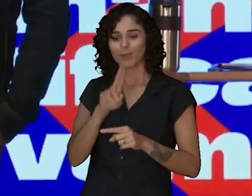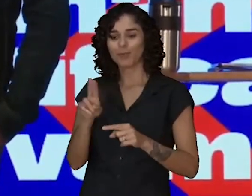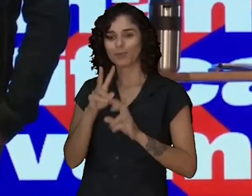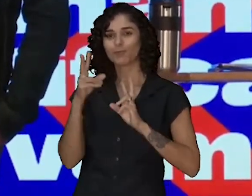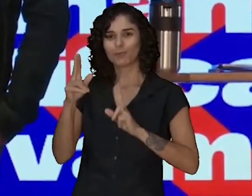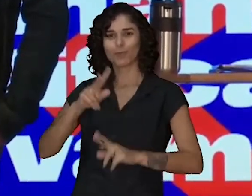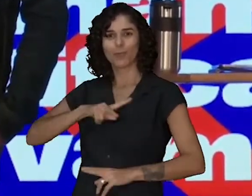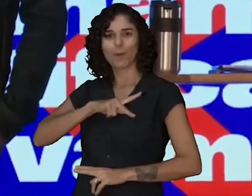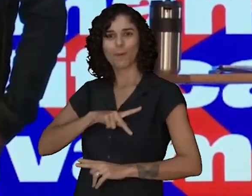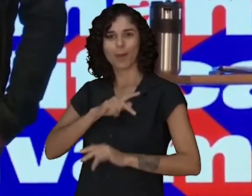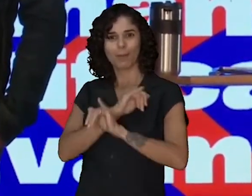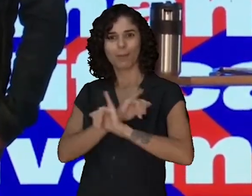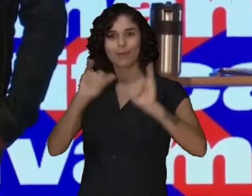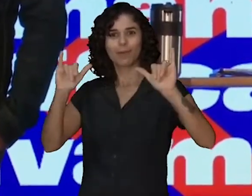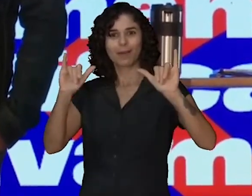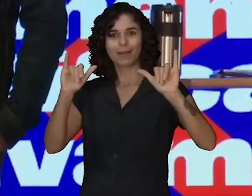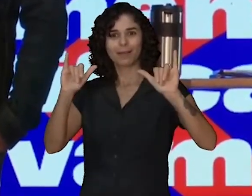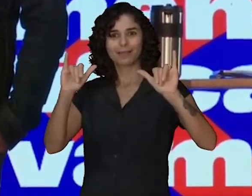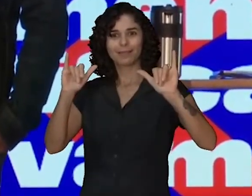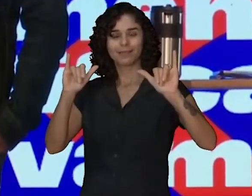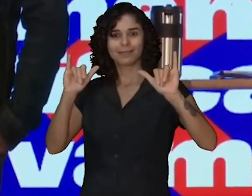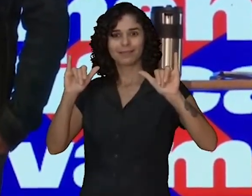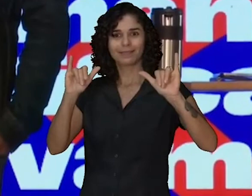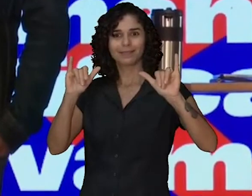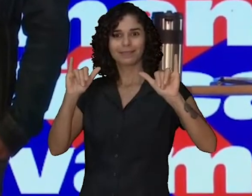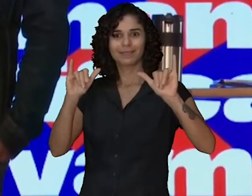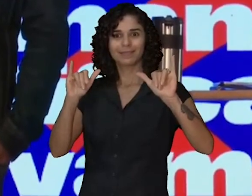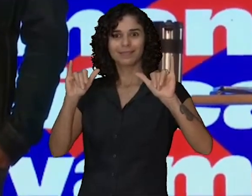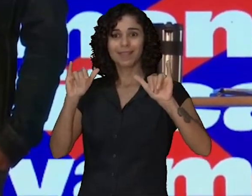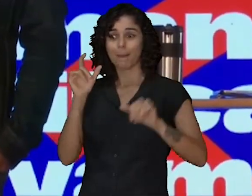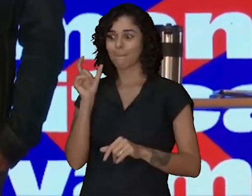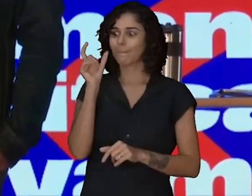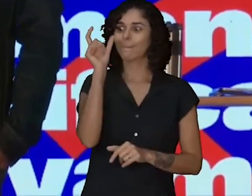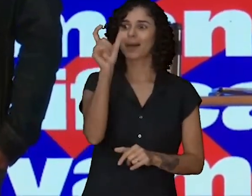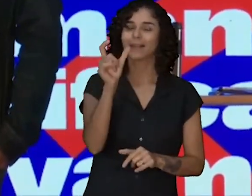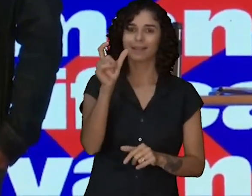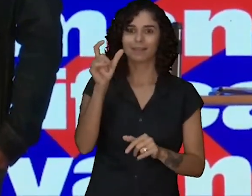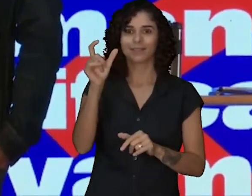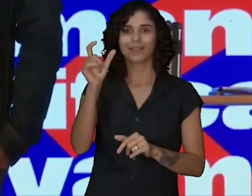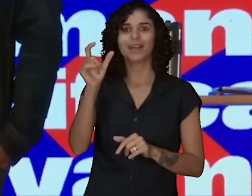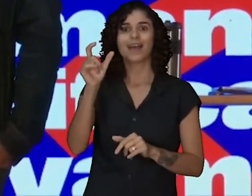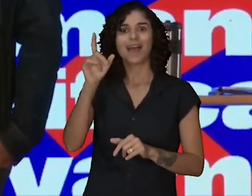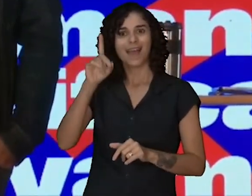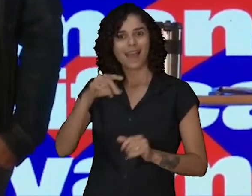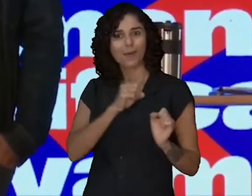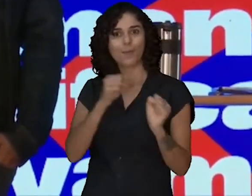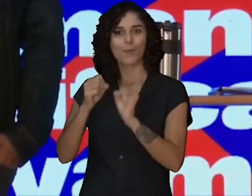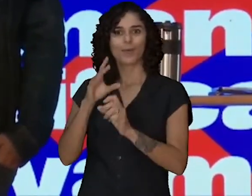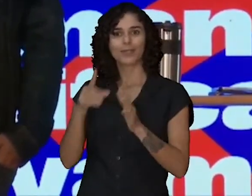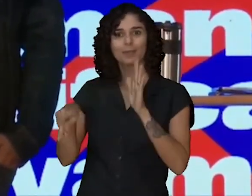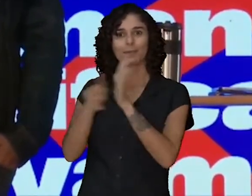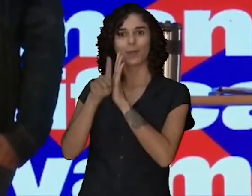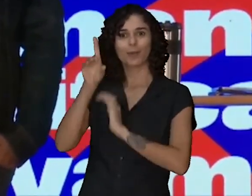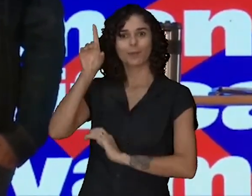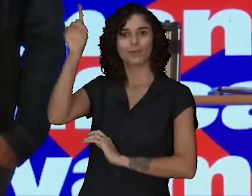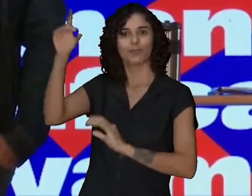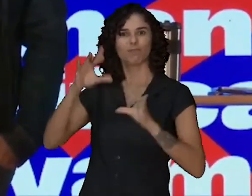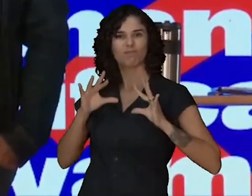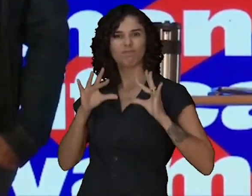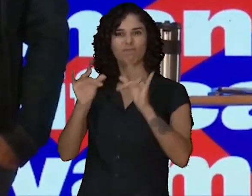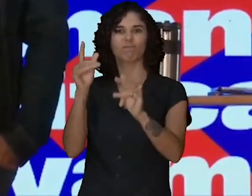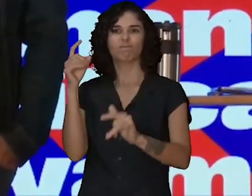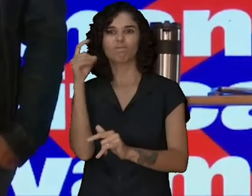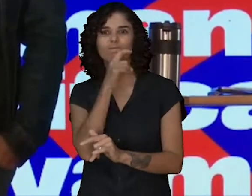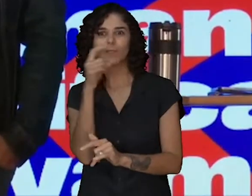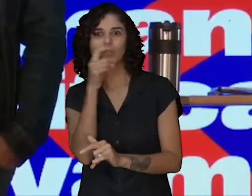que a palavra é o poder de Deus para desfazer sofismas e